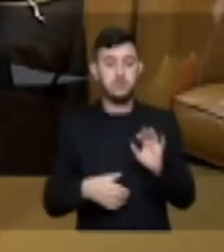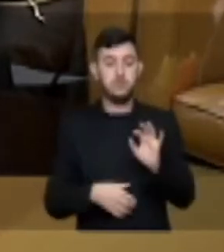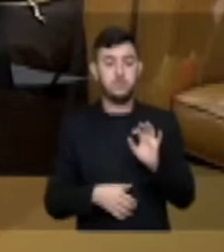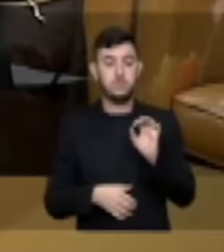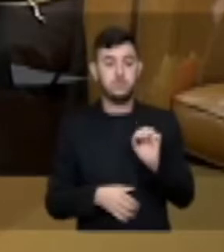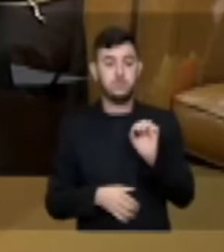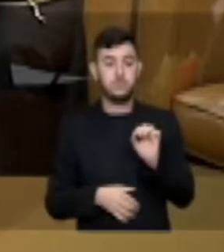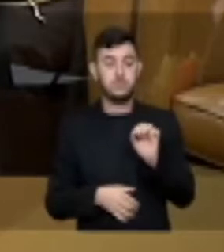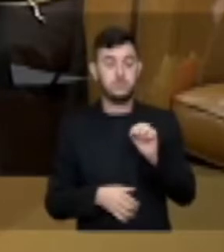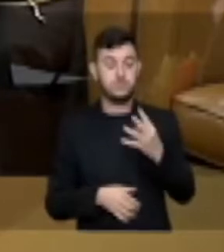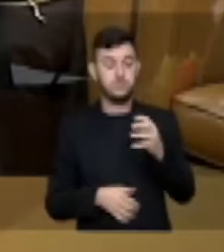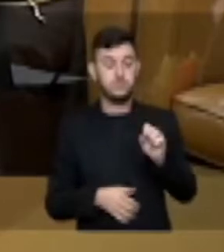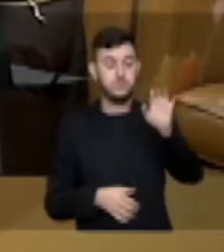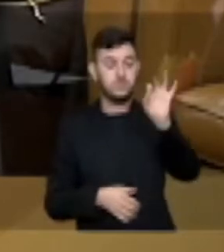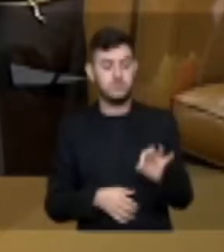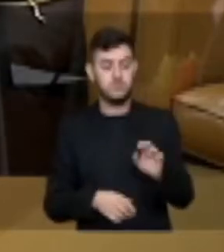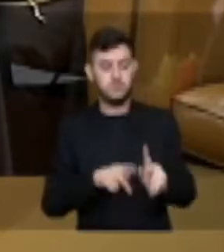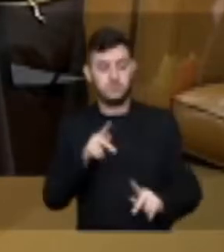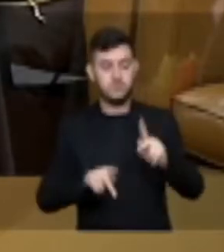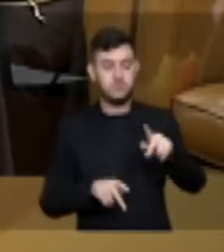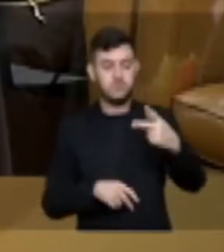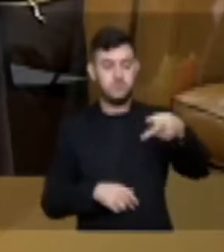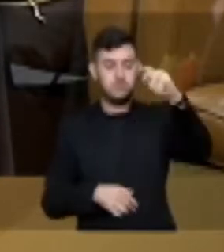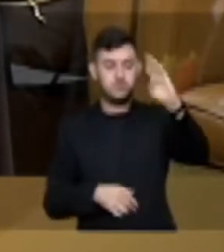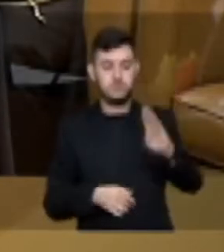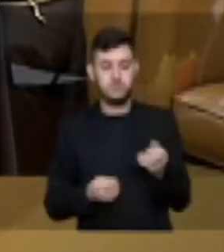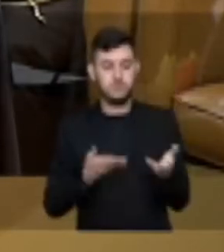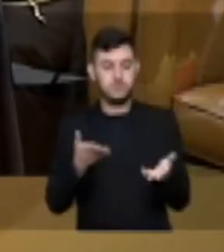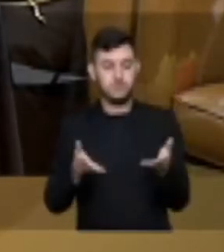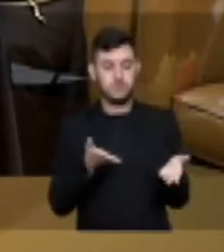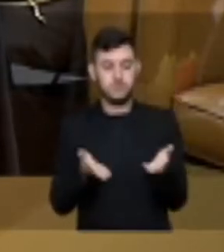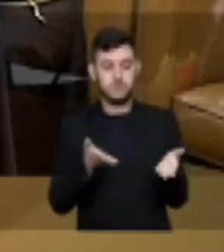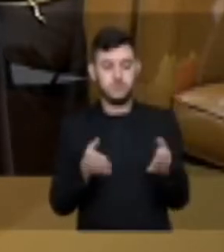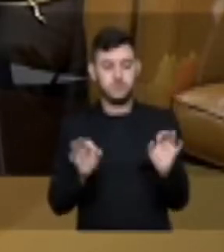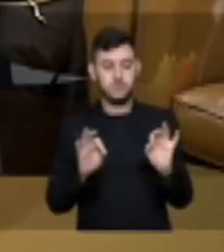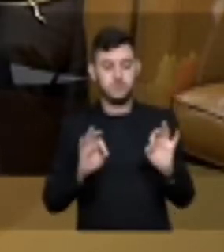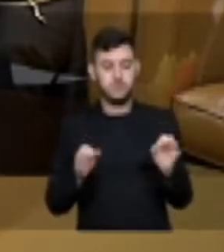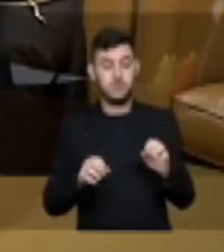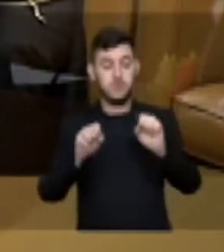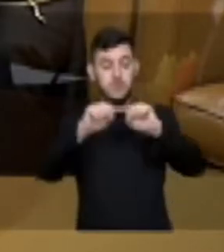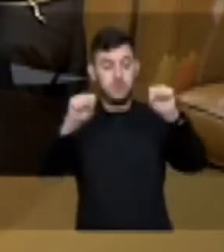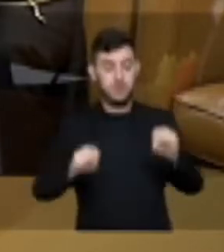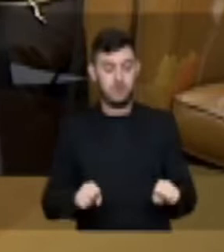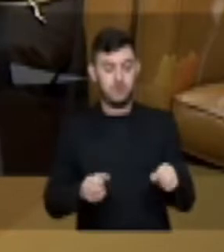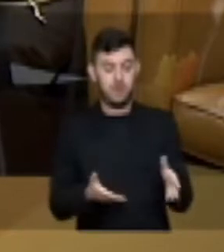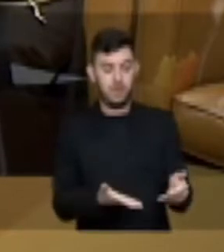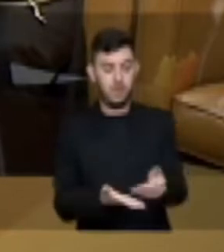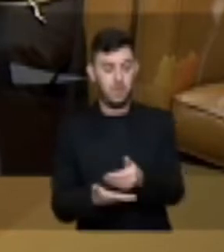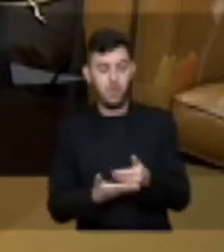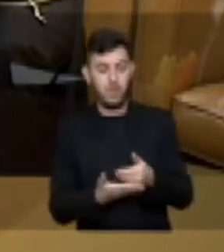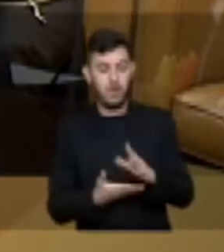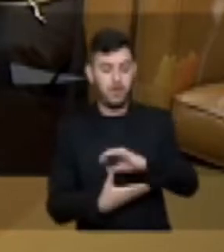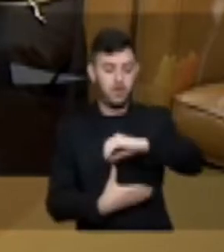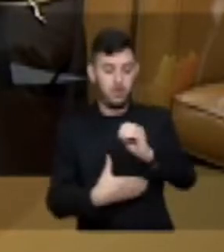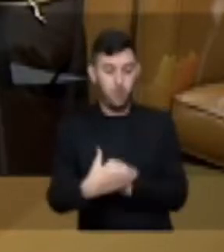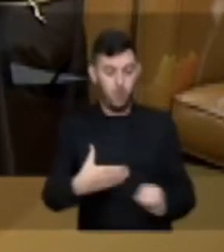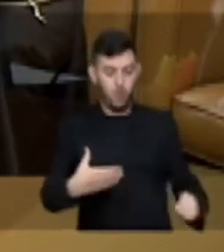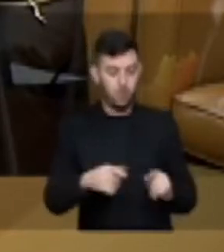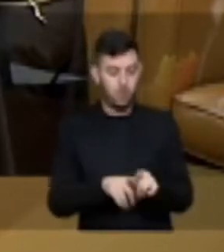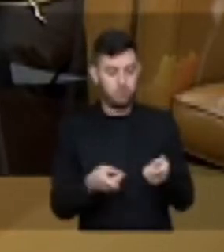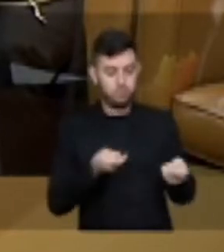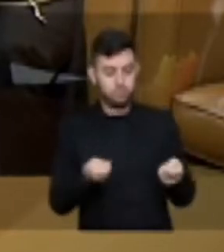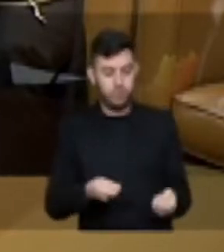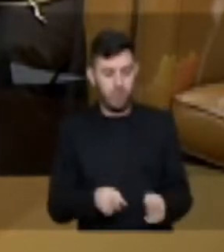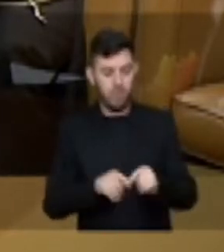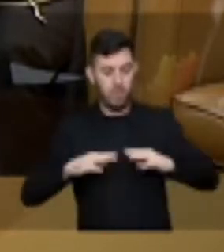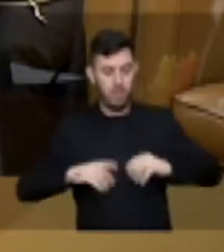46,8% da população brasileira não é atendida pelo sistema de coleta de esgoto. Ou seja, excelências, quase a metade